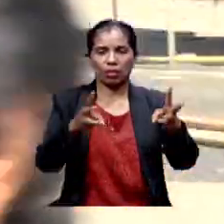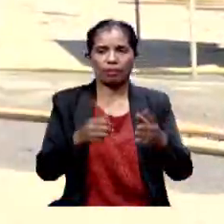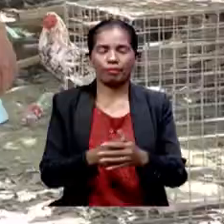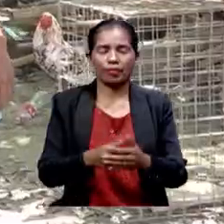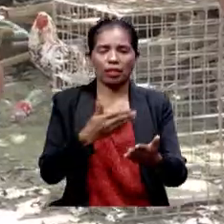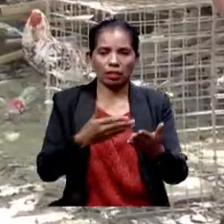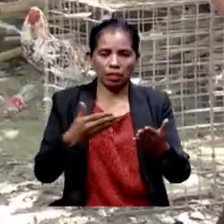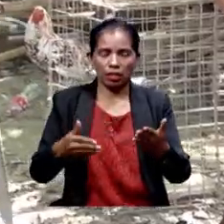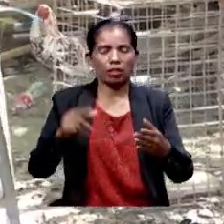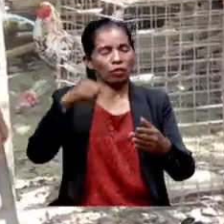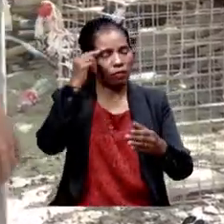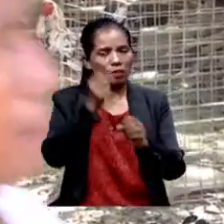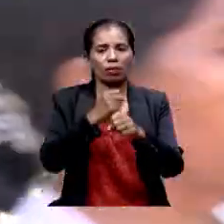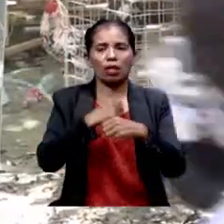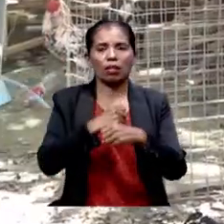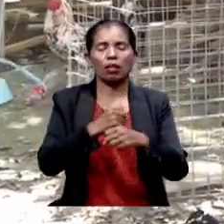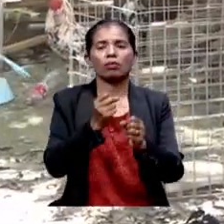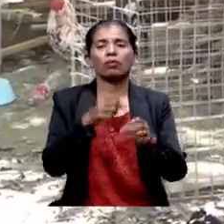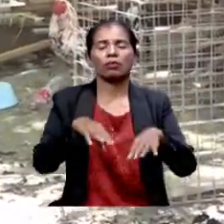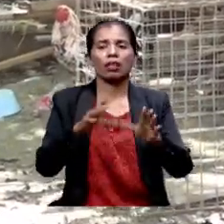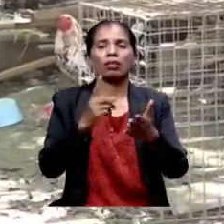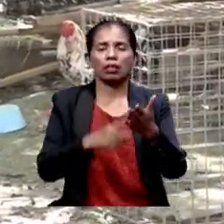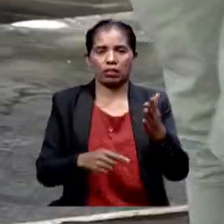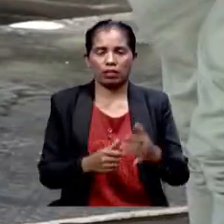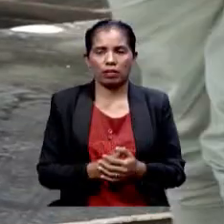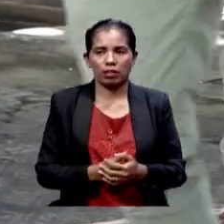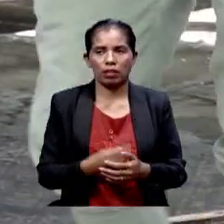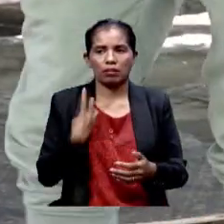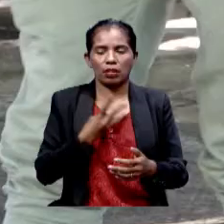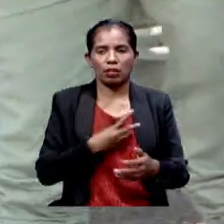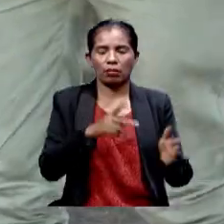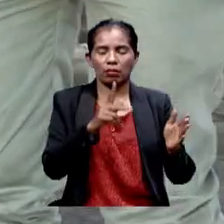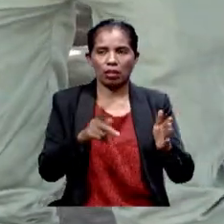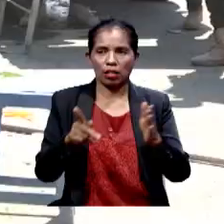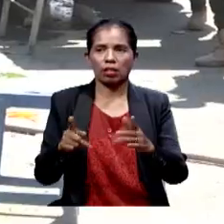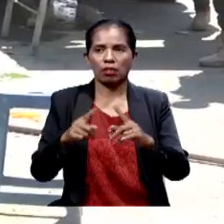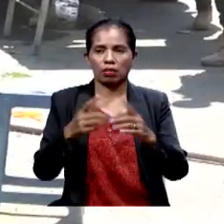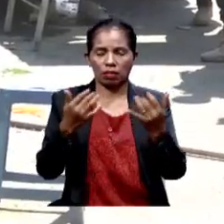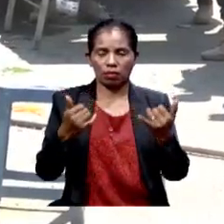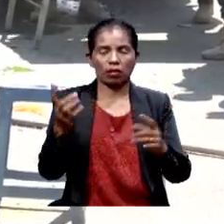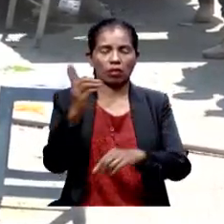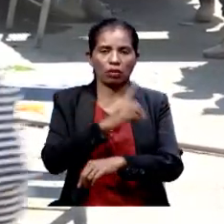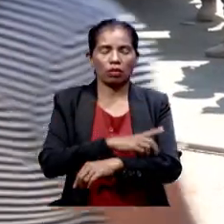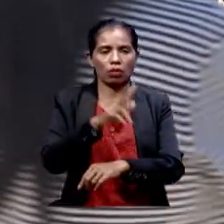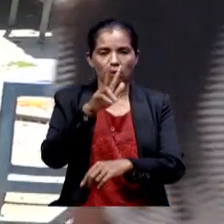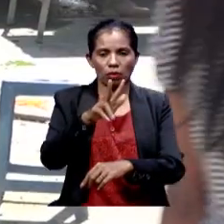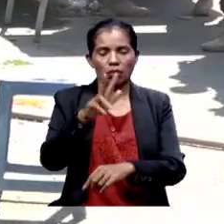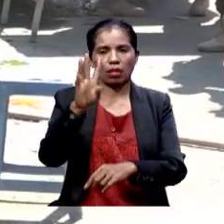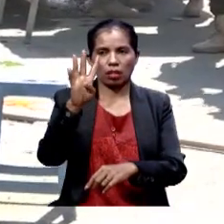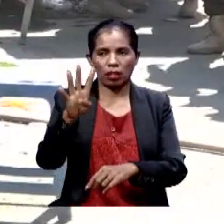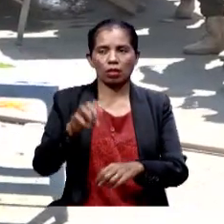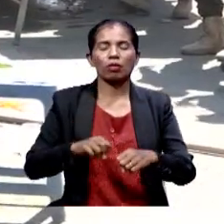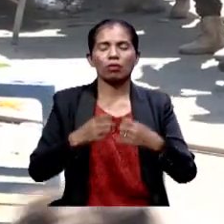bem ke governo halo lo ram sera hoy da ne manka amnia plano ohi mai to durante loron tolo ga loron hat Hatu